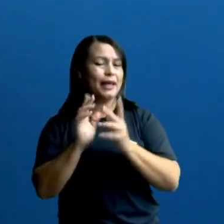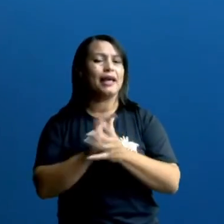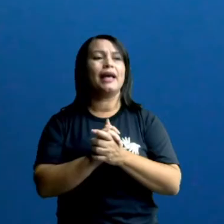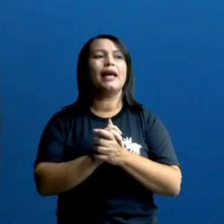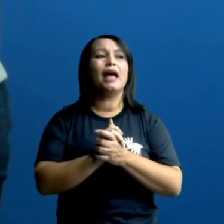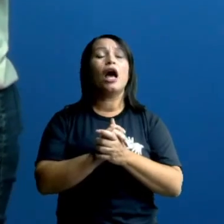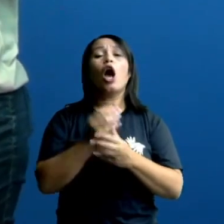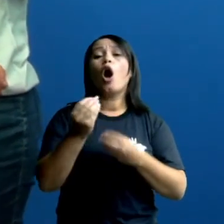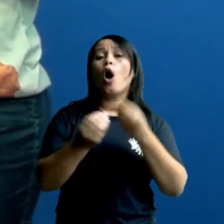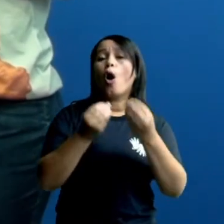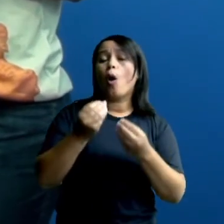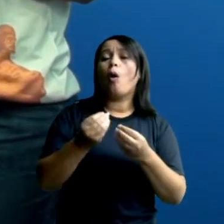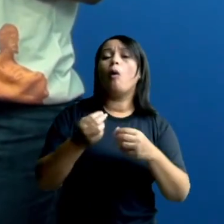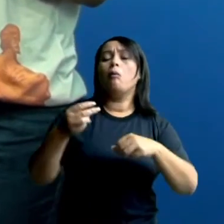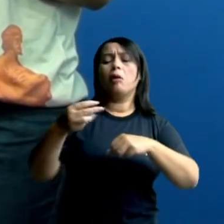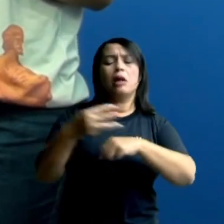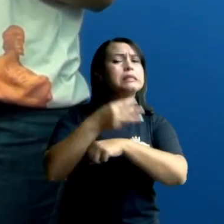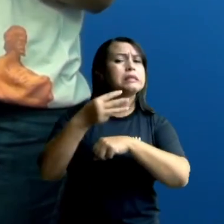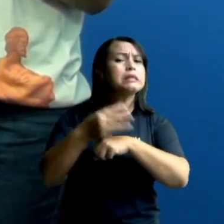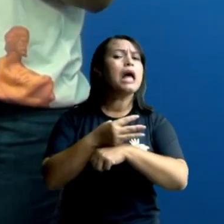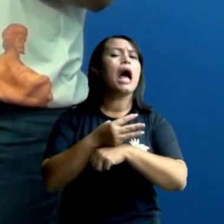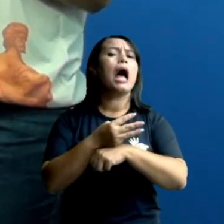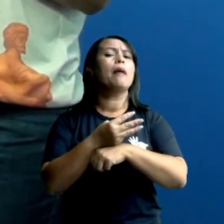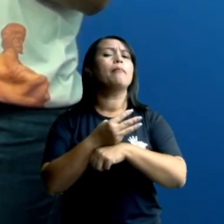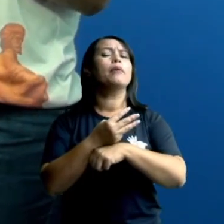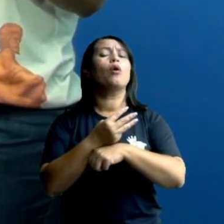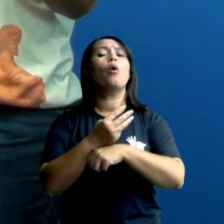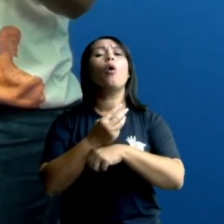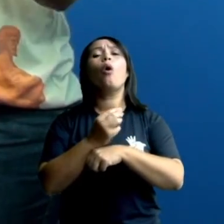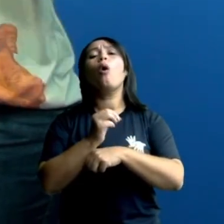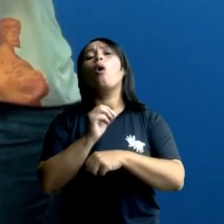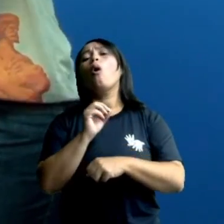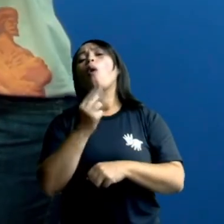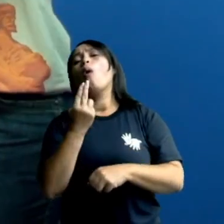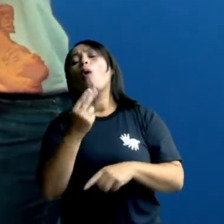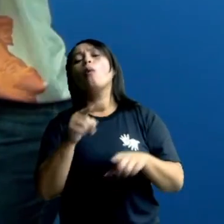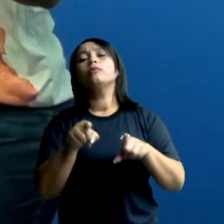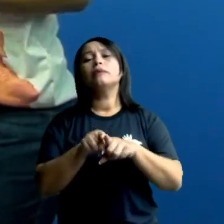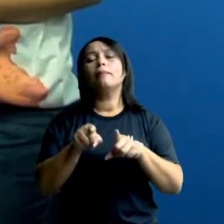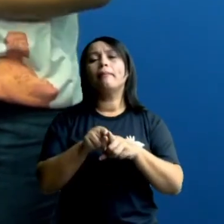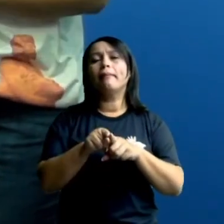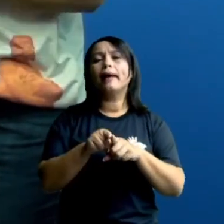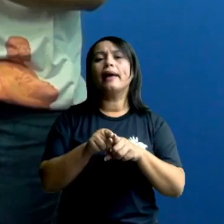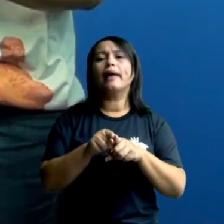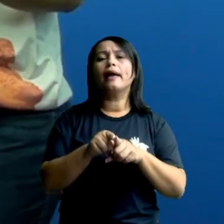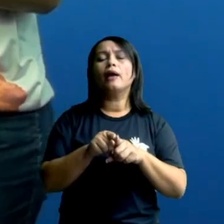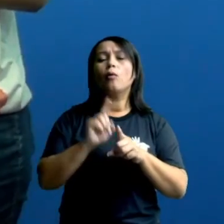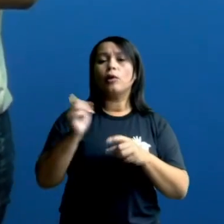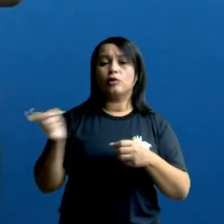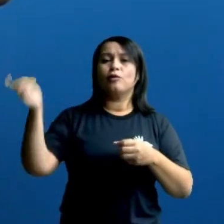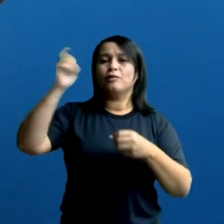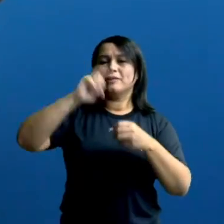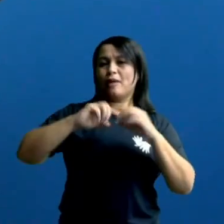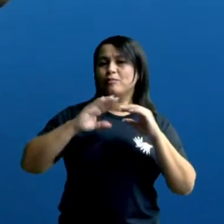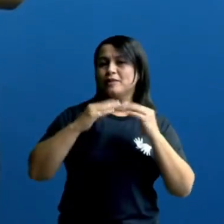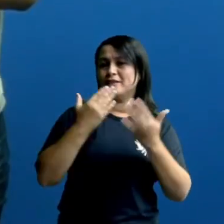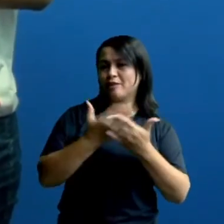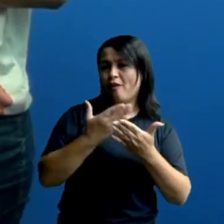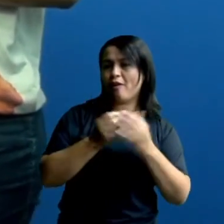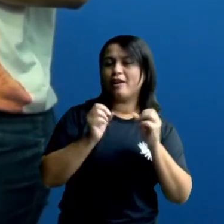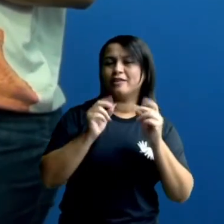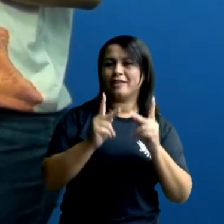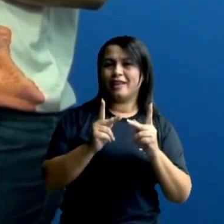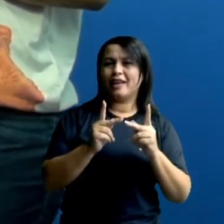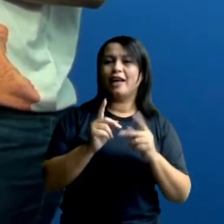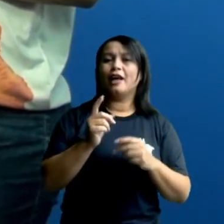né? Através do Zap ou próximo, né? Assim, bem próximozinho, quando voltar às aulas, né? A gente